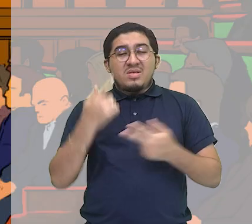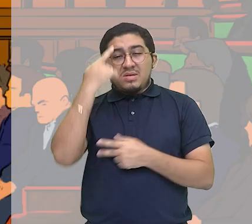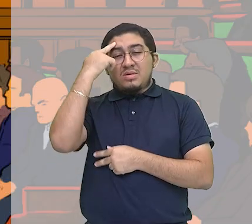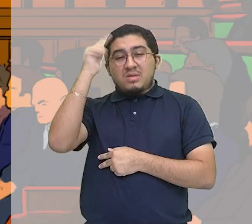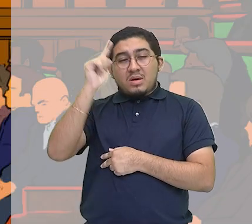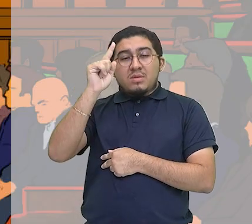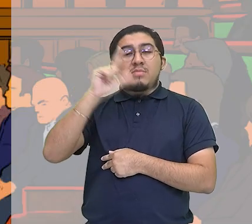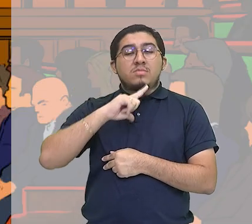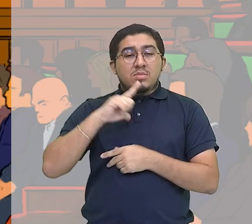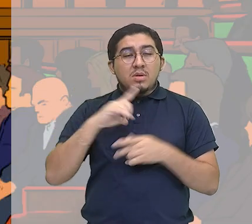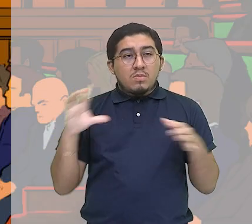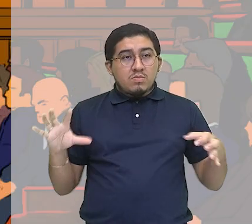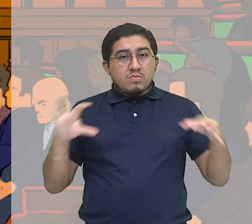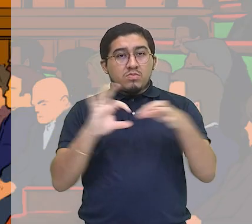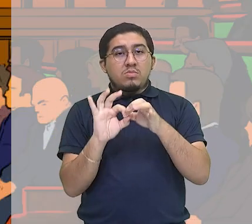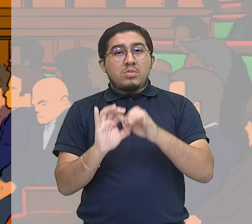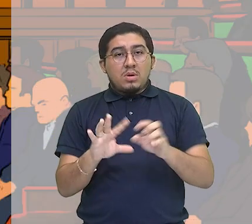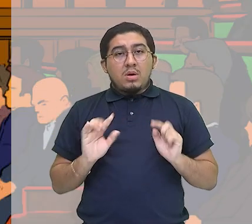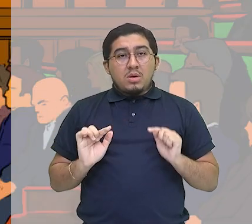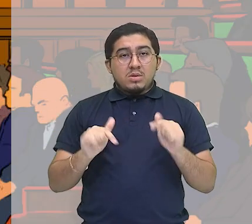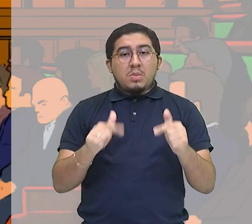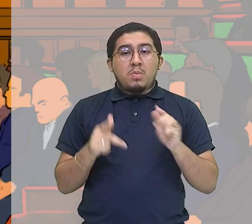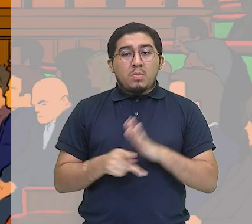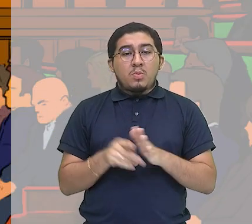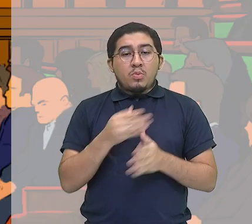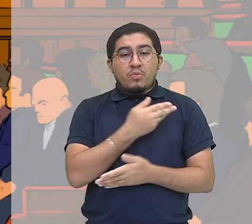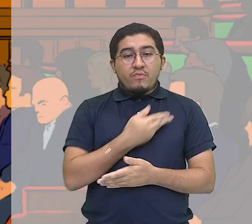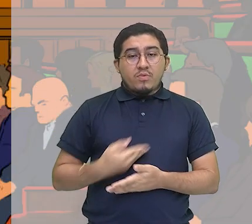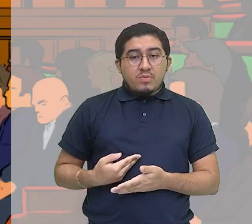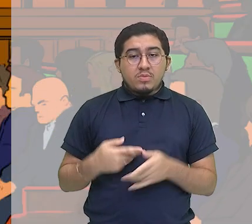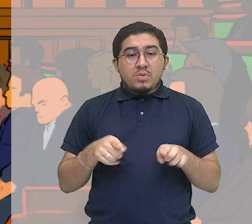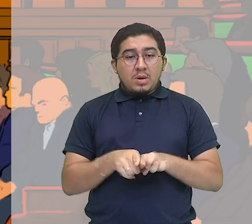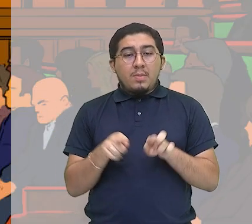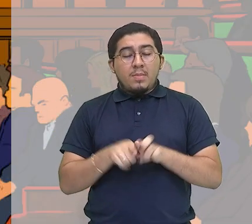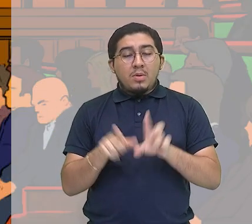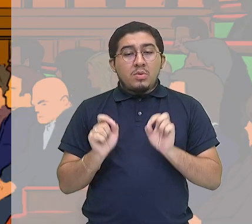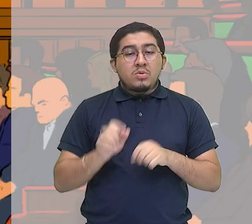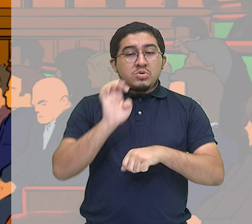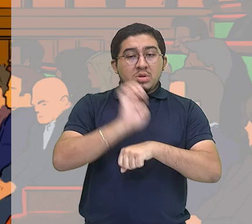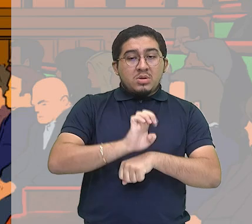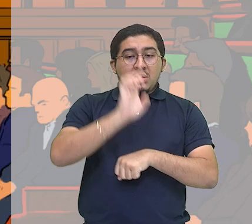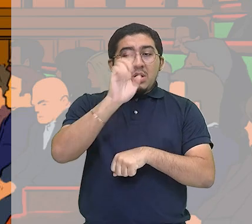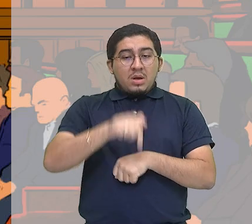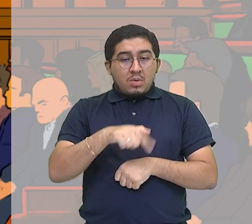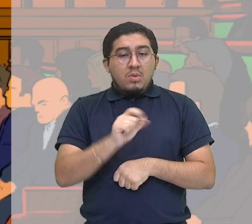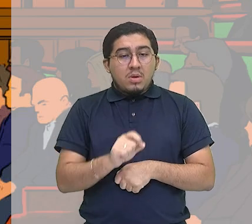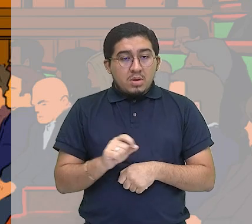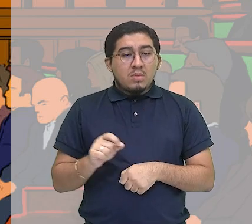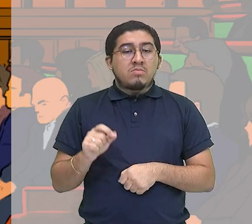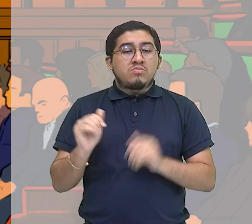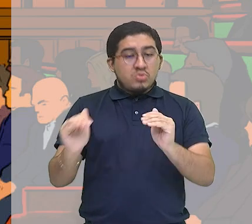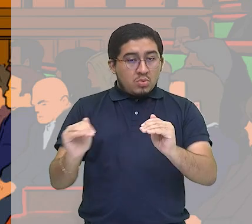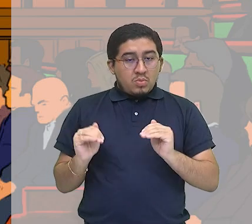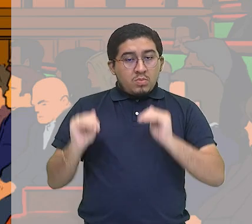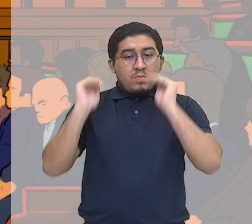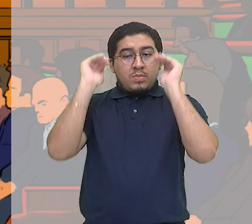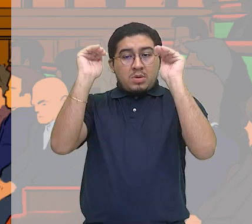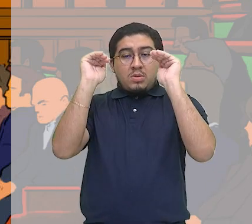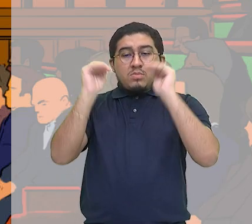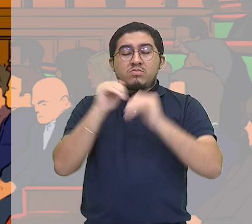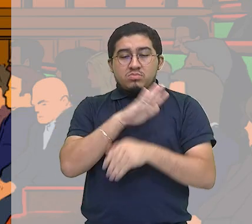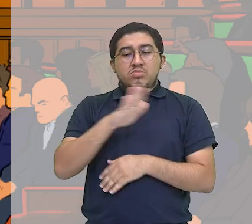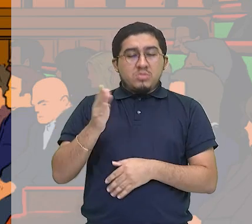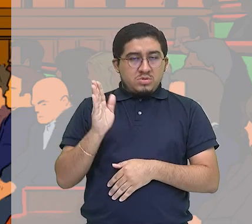que regem o exercício do governo dos estados que são o quê? Soberanos. Isso mesmo, já